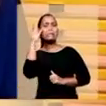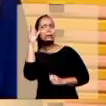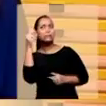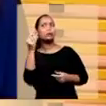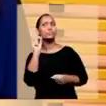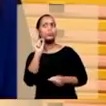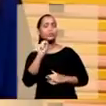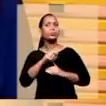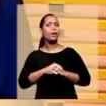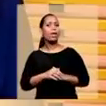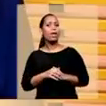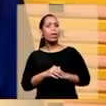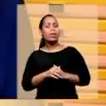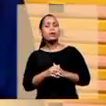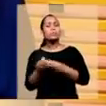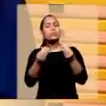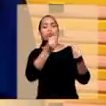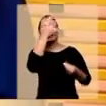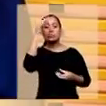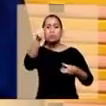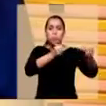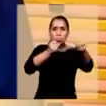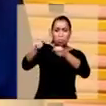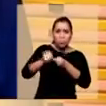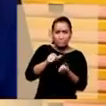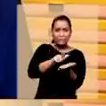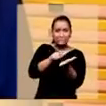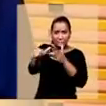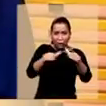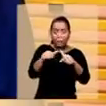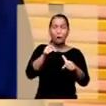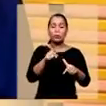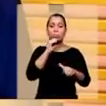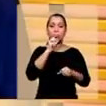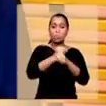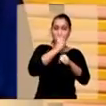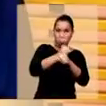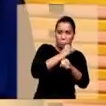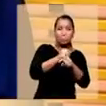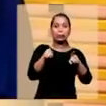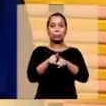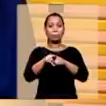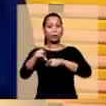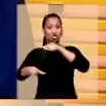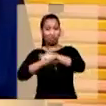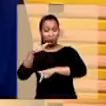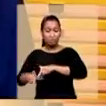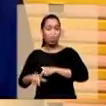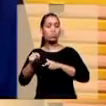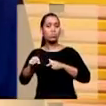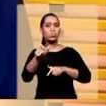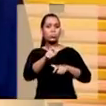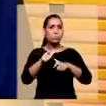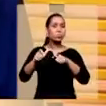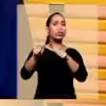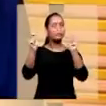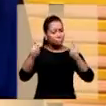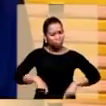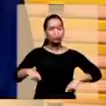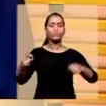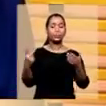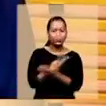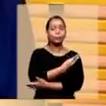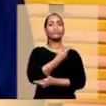que as áreas que mais contratam na cidade, que são construção civil e área de serviço, também foram as áreas mais